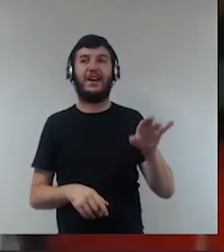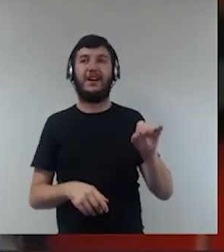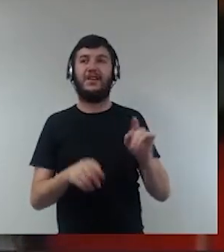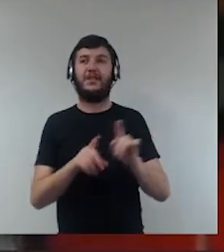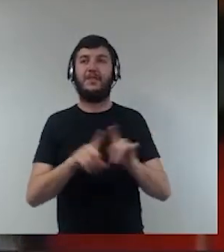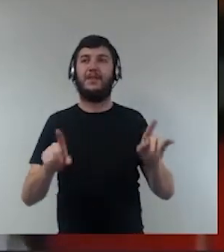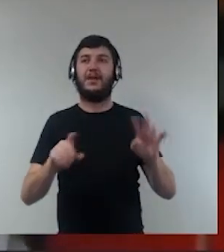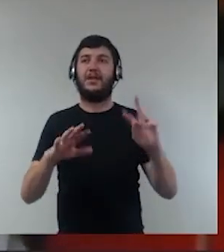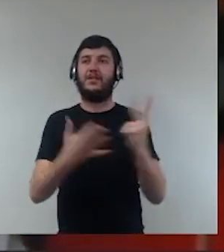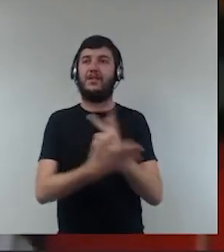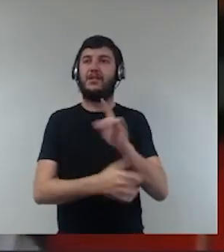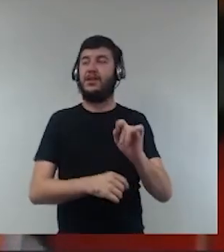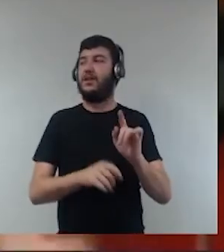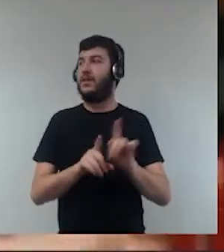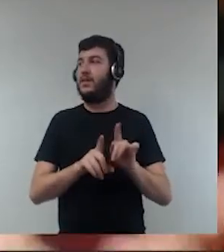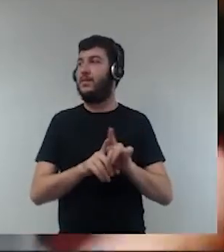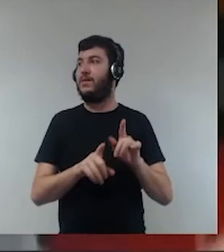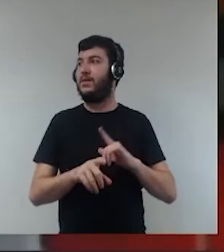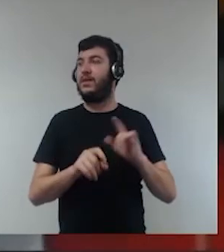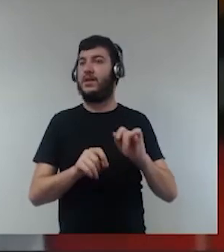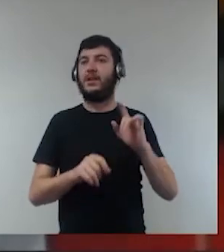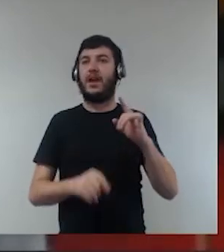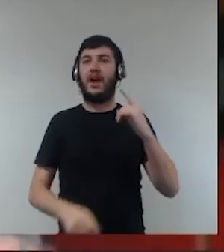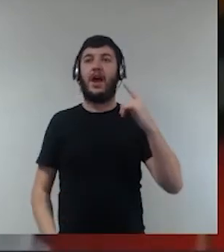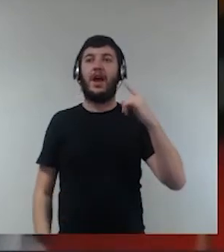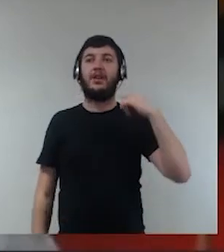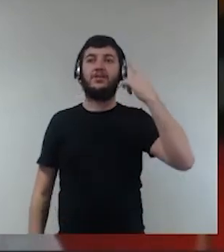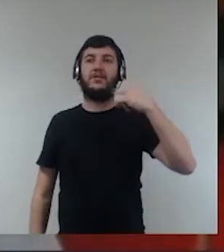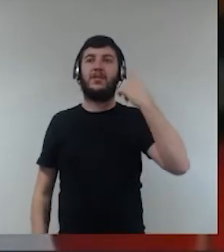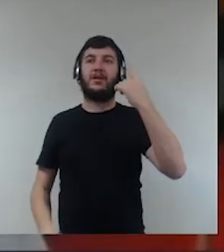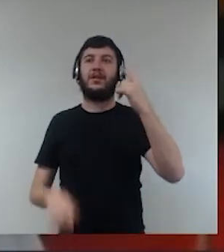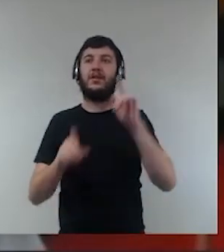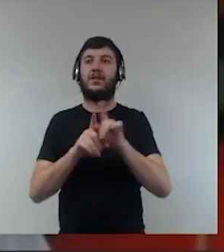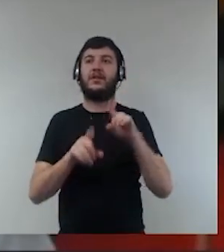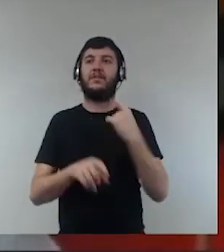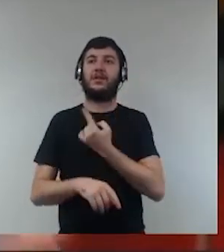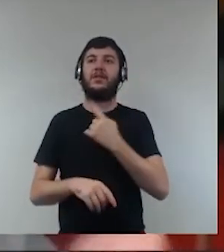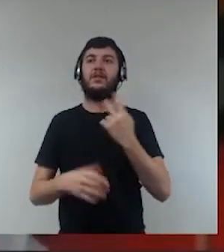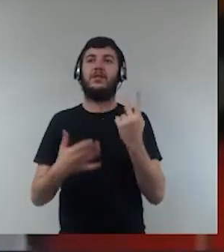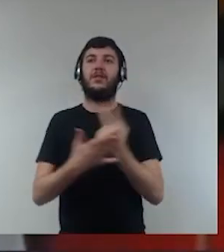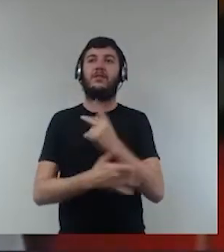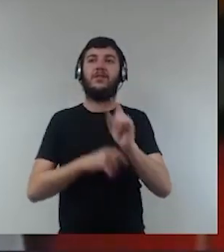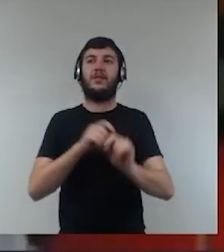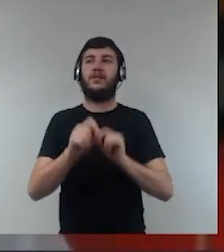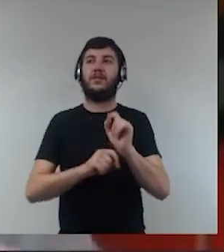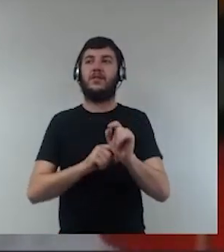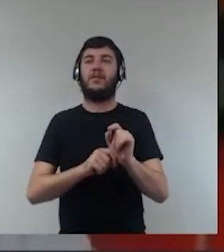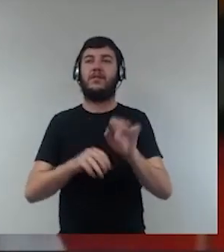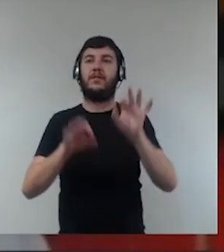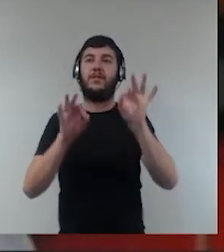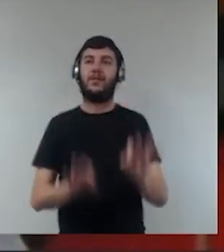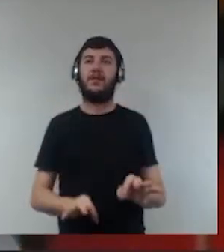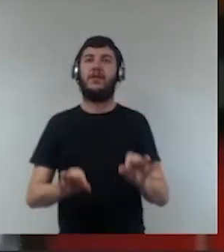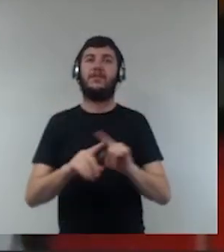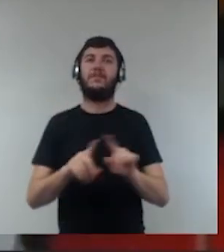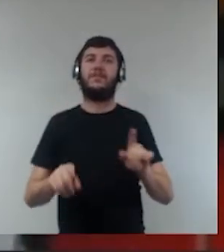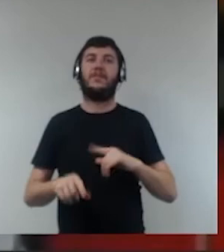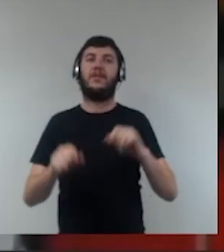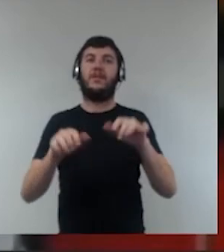né? Então, e agora nós temos mais um encargo da saúde, porque não se pode praticar os atos, não se pode fazer a audiência, não se pode